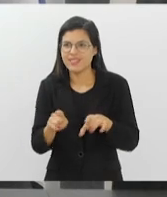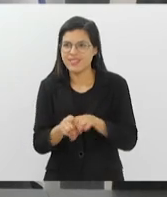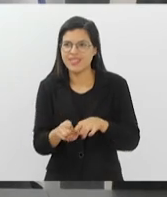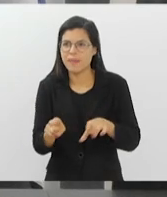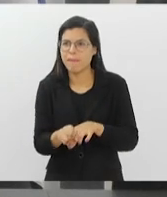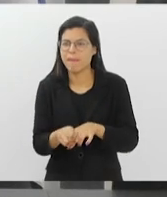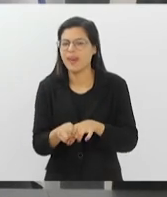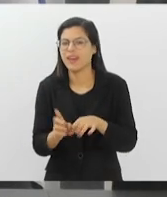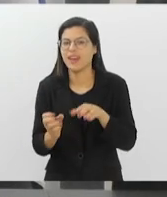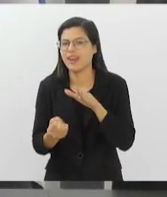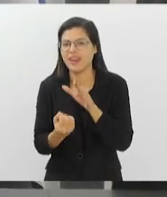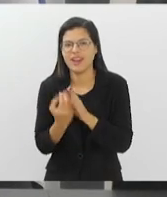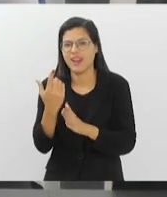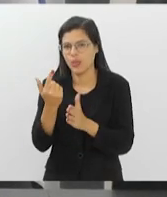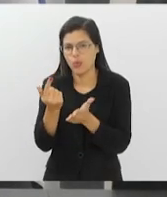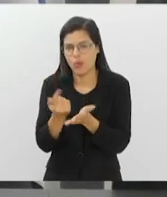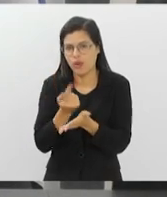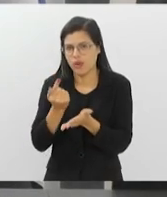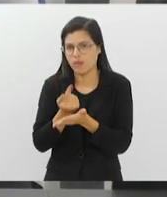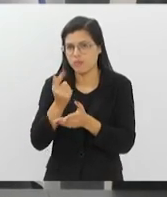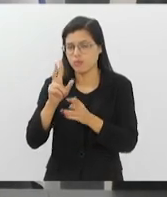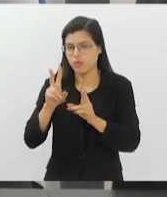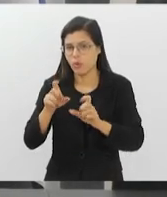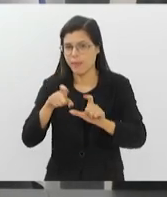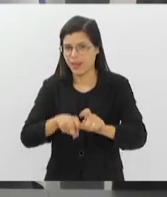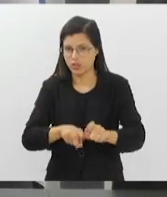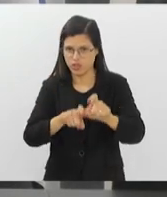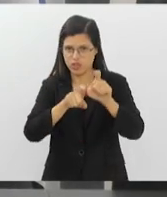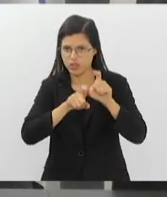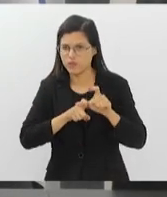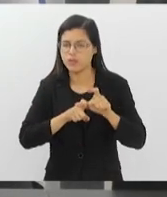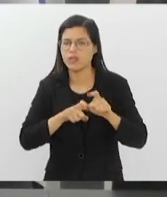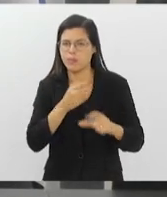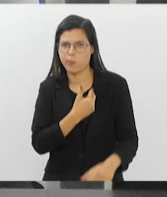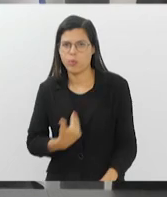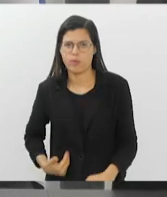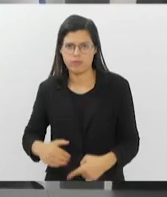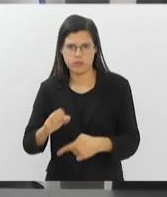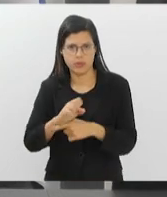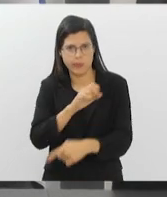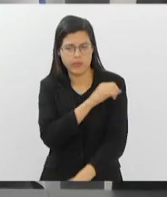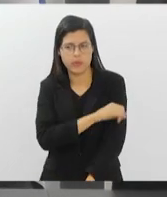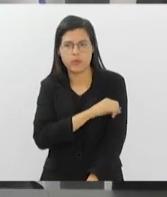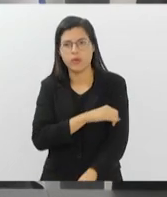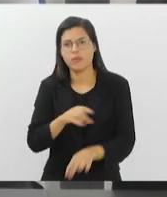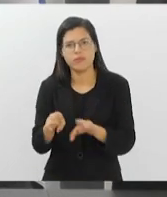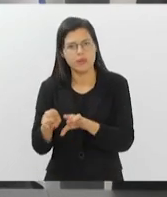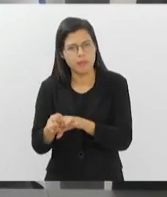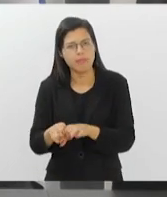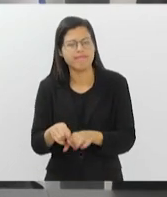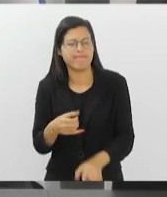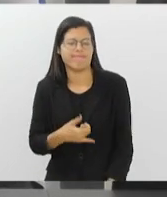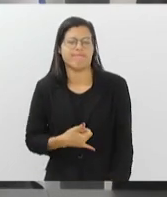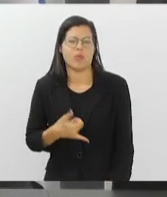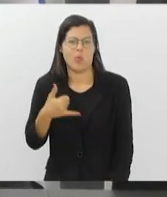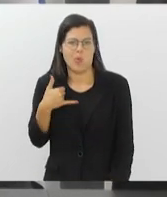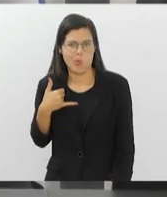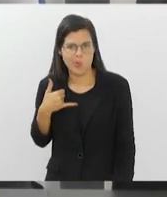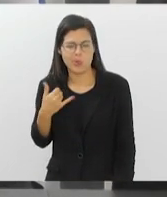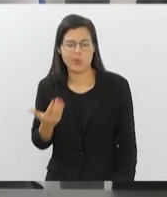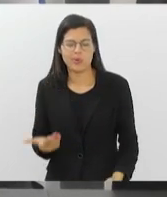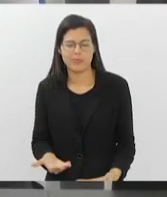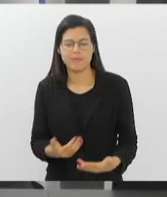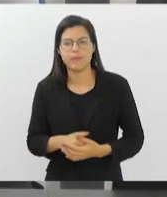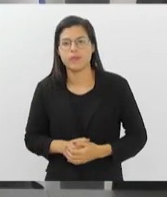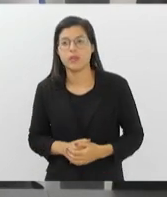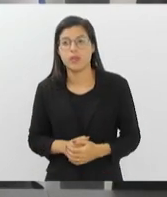dívida ativa do Estado do Rio de Janeiro, a dívida pública do Estado do Rio de Janeiro, que também é motivo de orgulho, também é muito carinhoso com as palavras, mas é